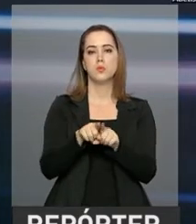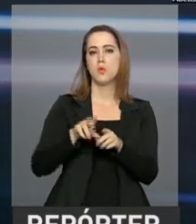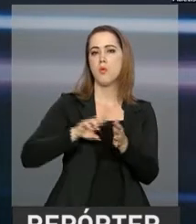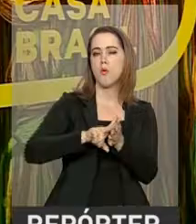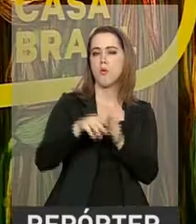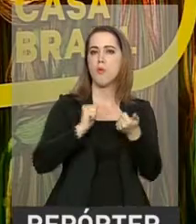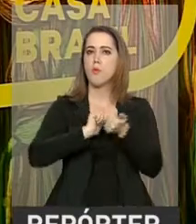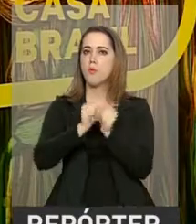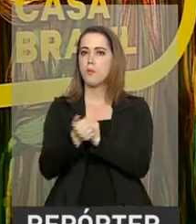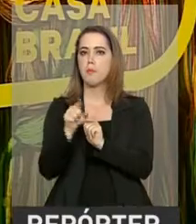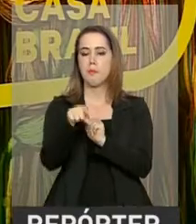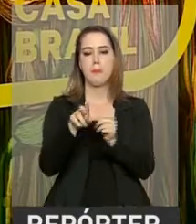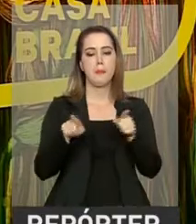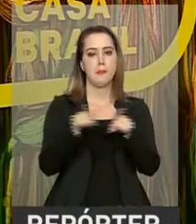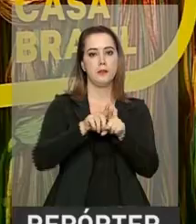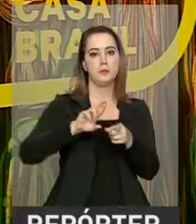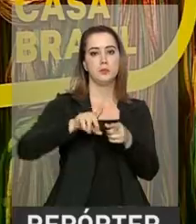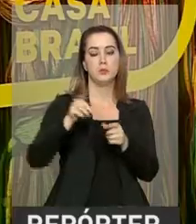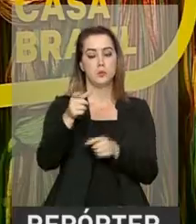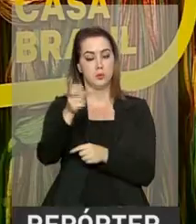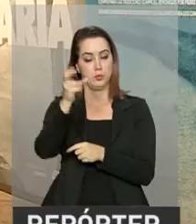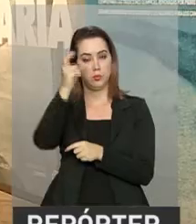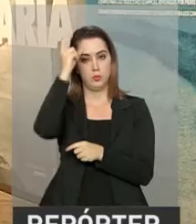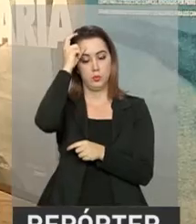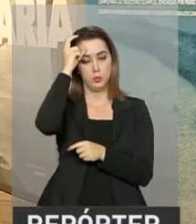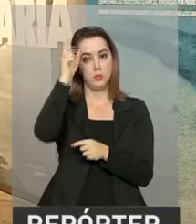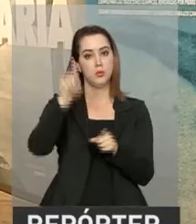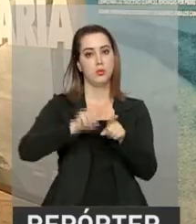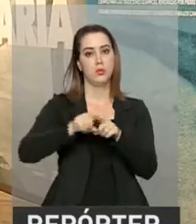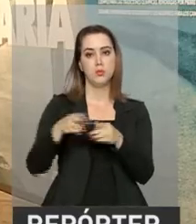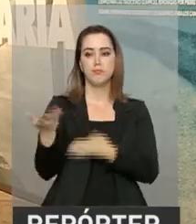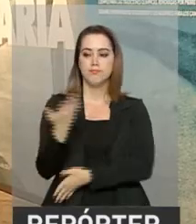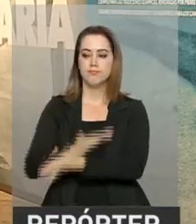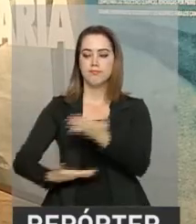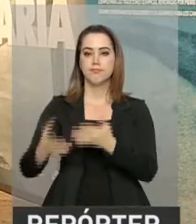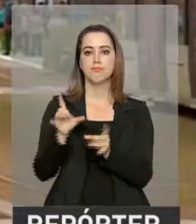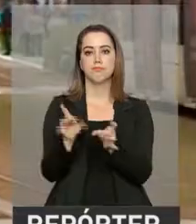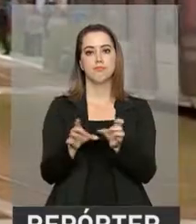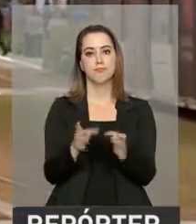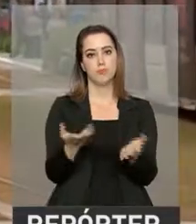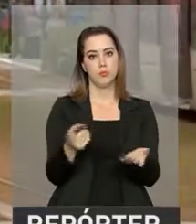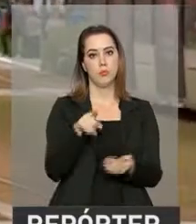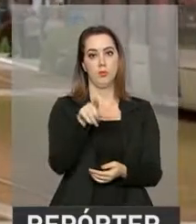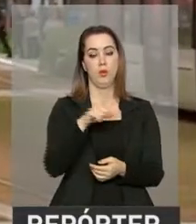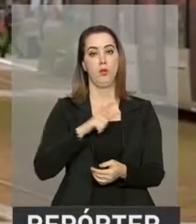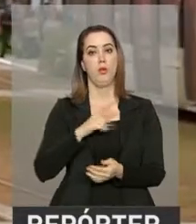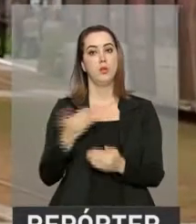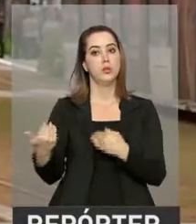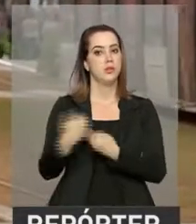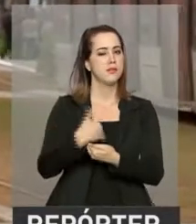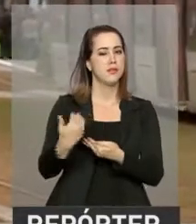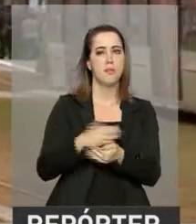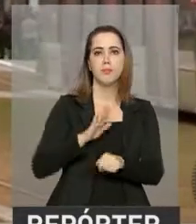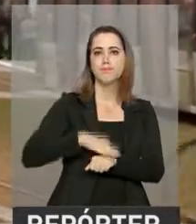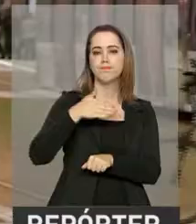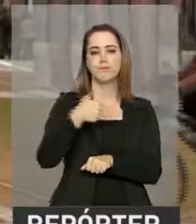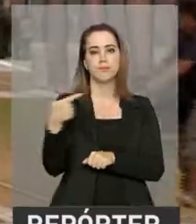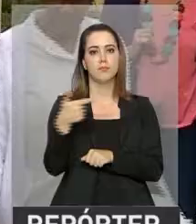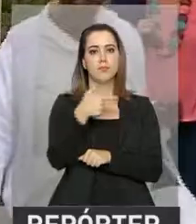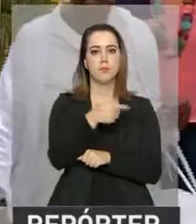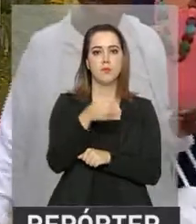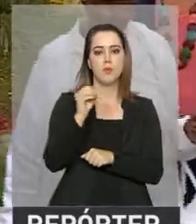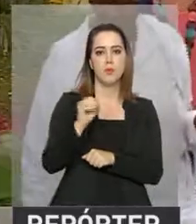esportes, exposições culturais e de negócios. Durante os Jogos Olímpicos, o local recebeu mais de 270